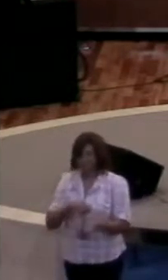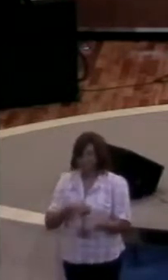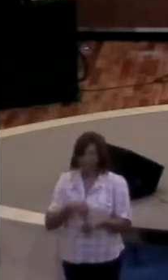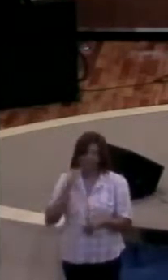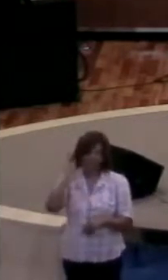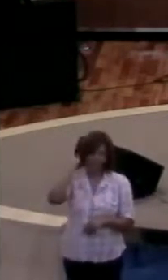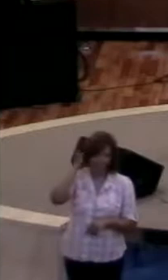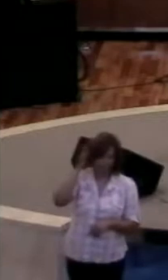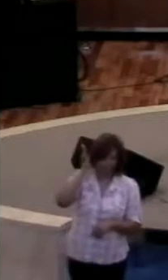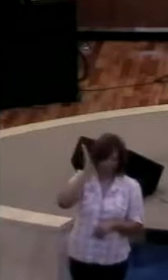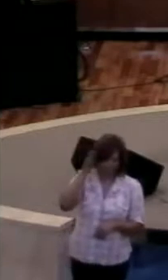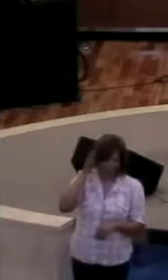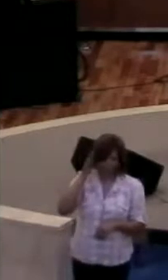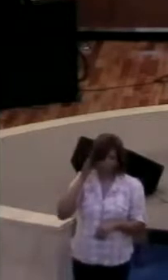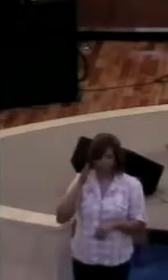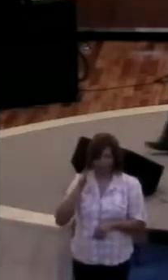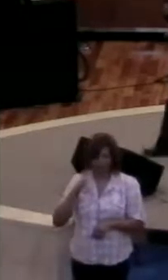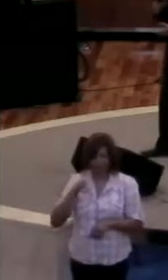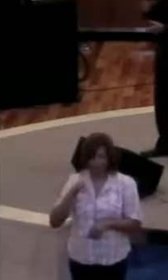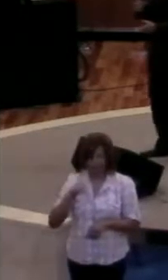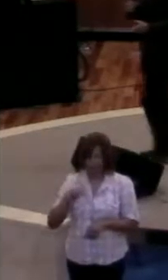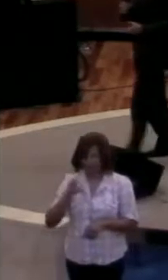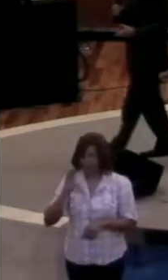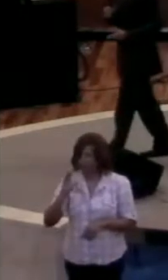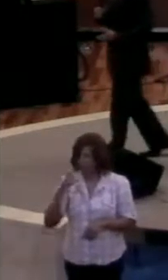burros, os camelos,